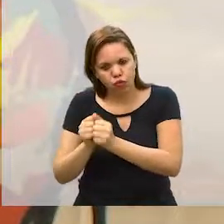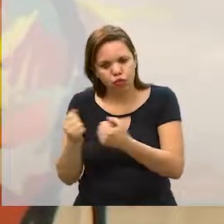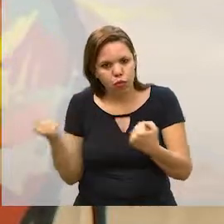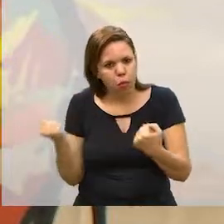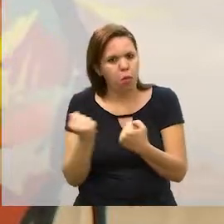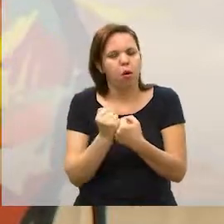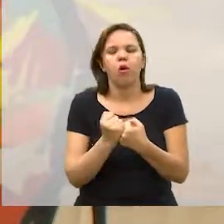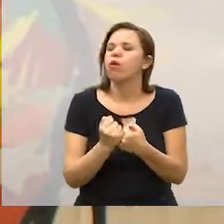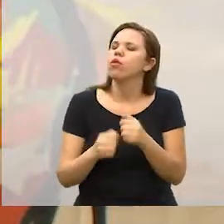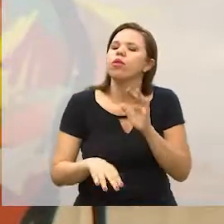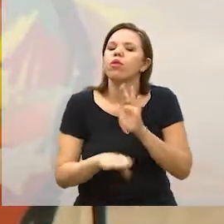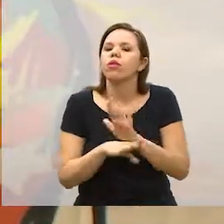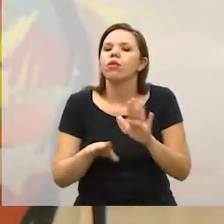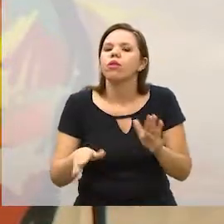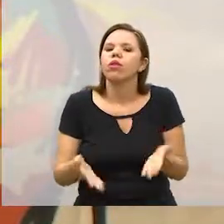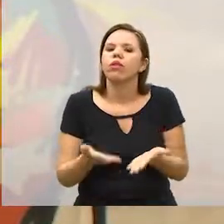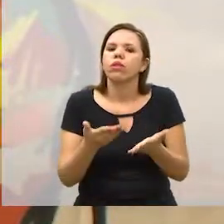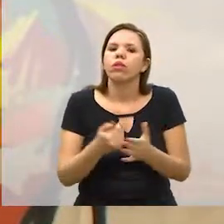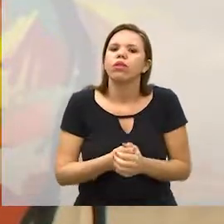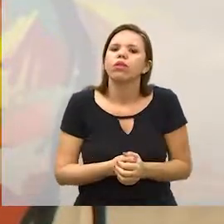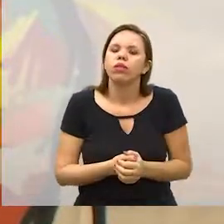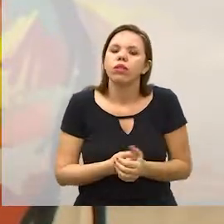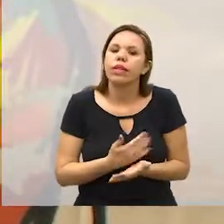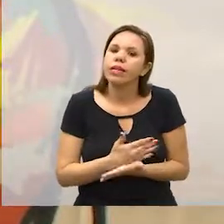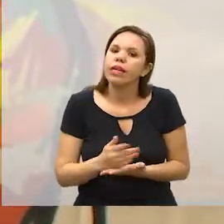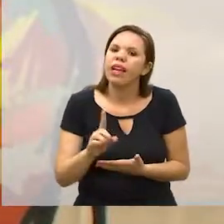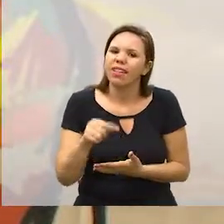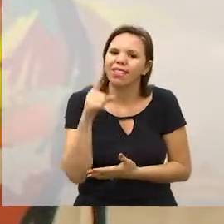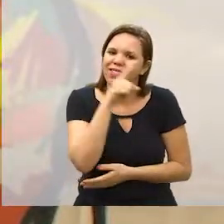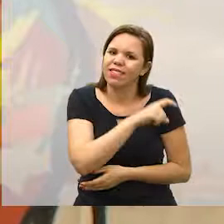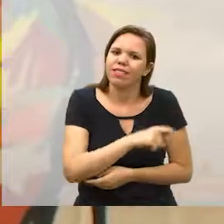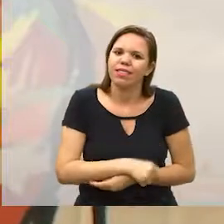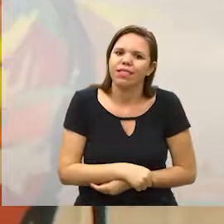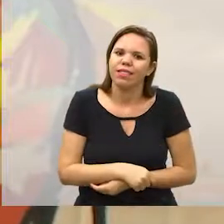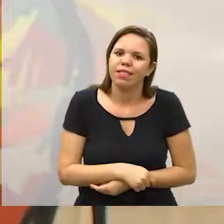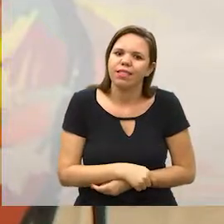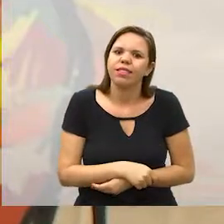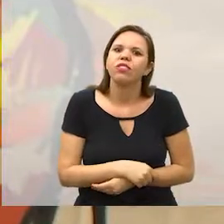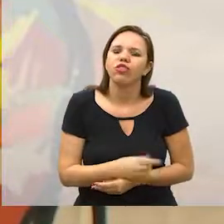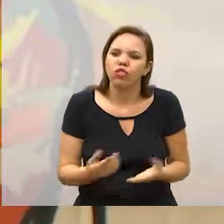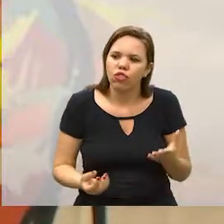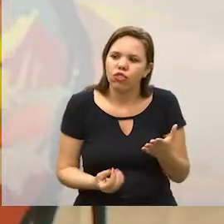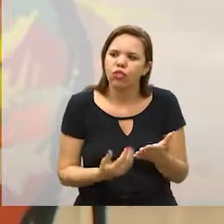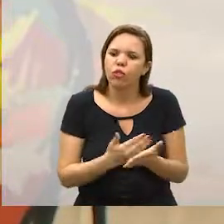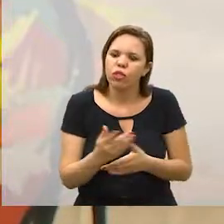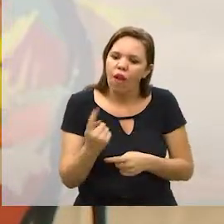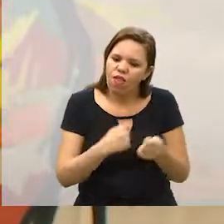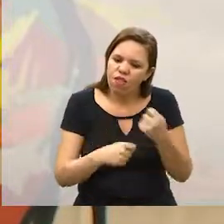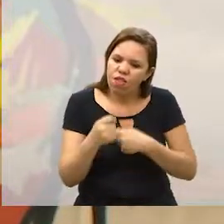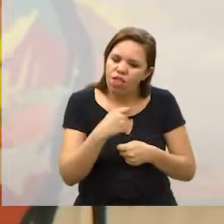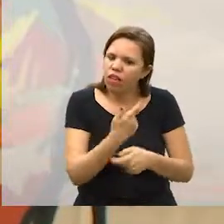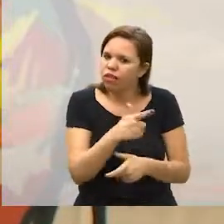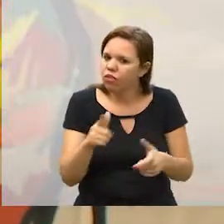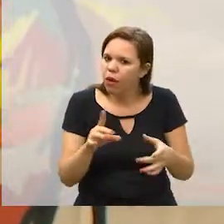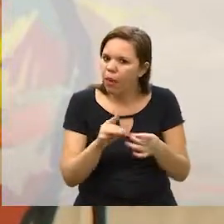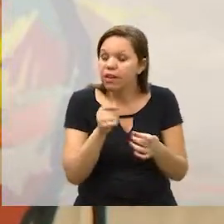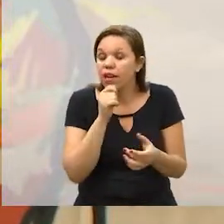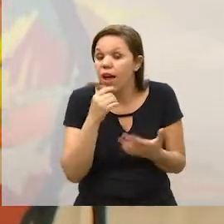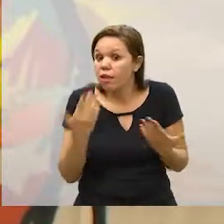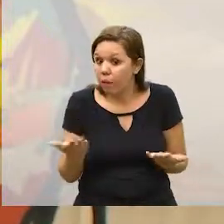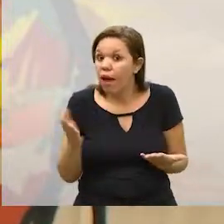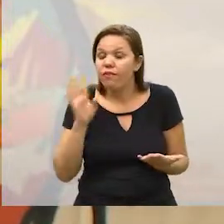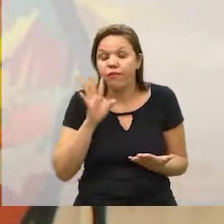para apoiar, para nos dar esse apoio nesse início que é tão difícil, né? De empreender, né? Sem parceiros e